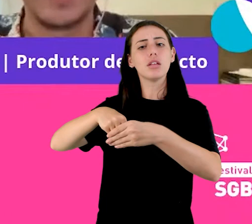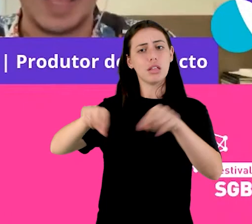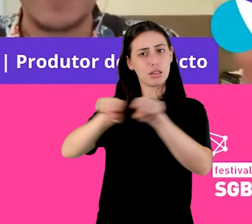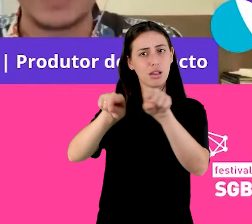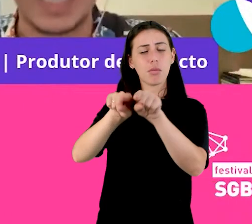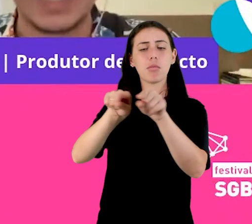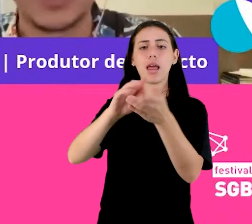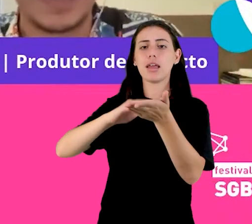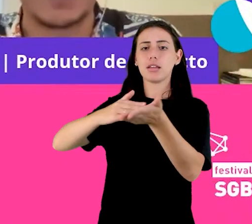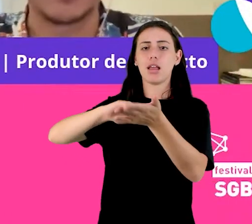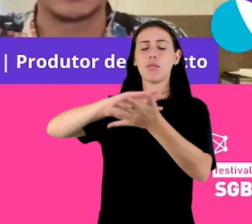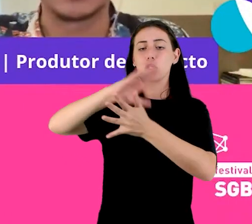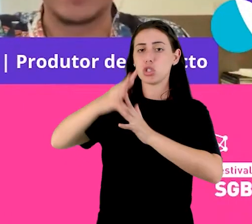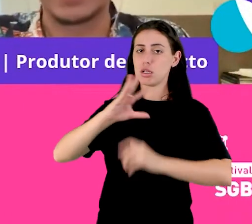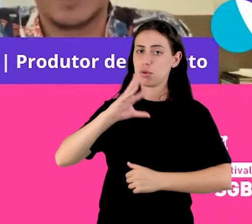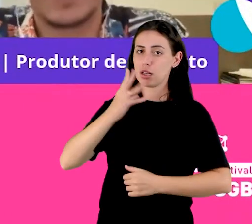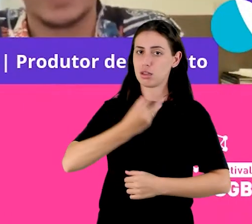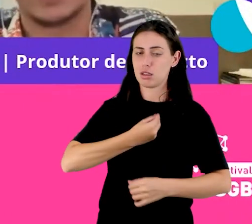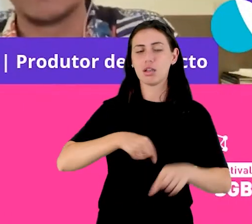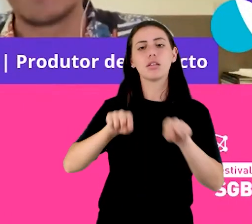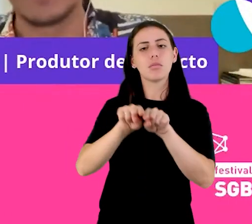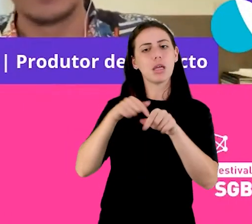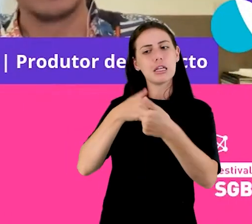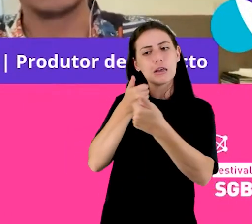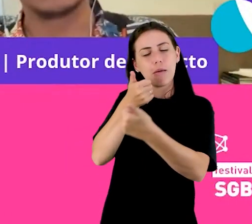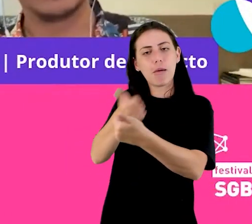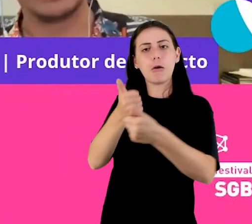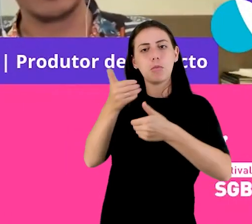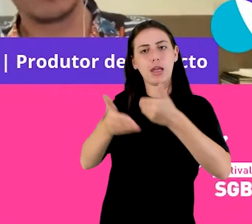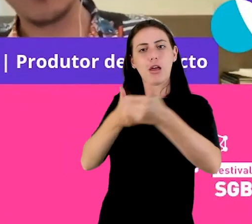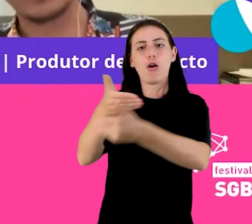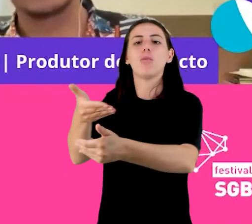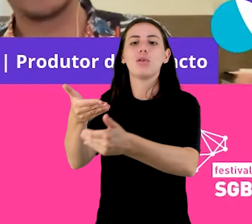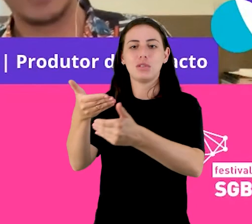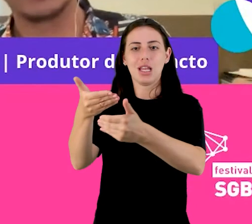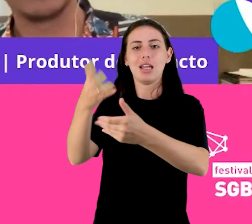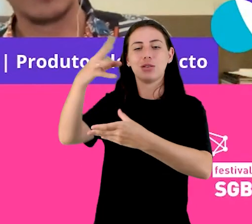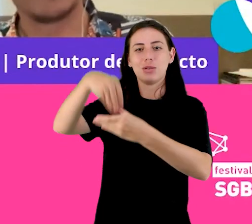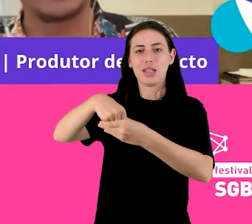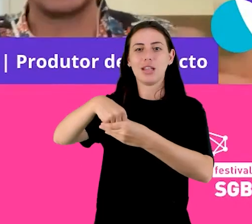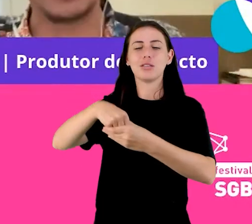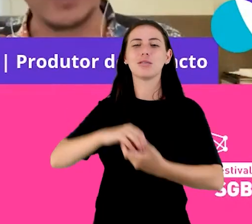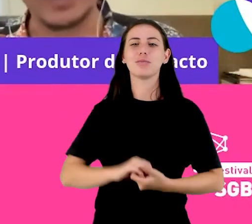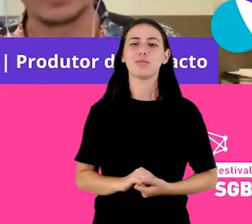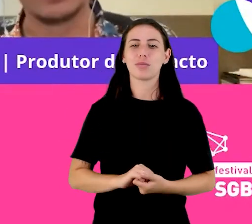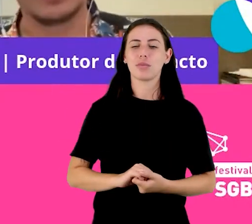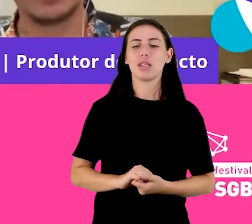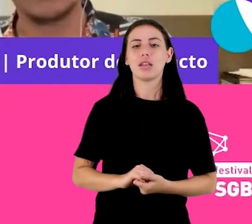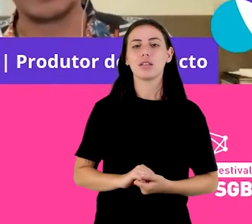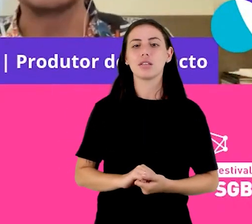e abrir a sala de Zoom e participar de algumas conversas para aprender, né? Mas se determinou qual que ia ser o formato, para que lado